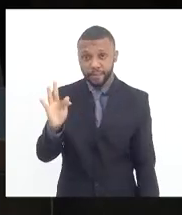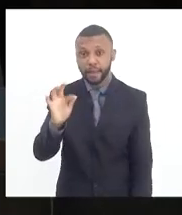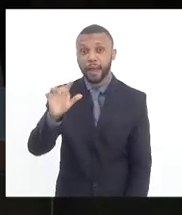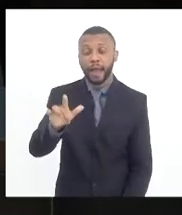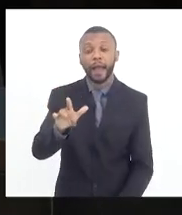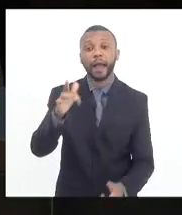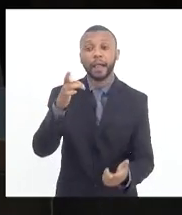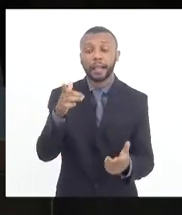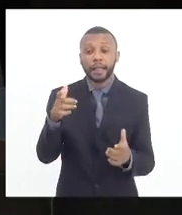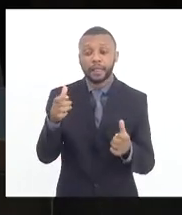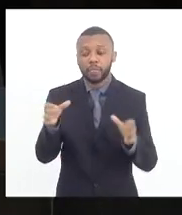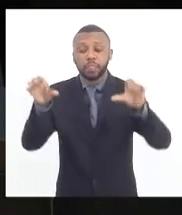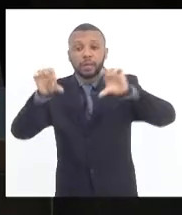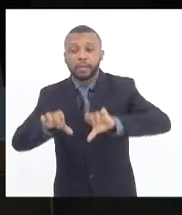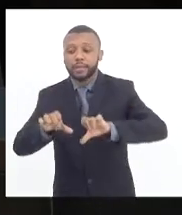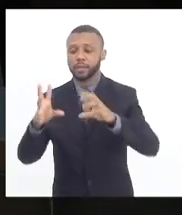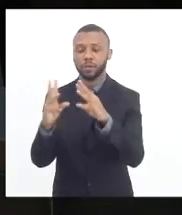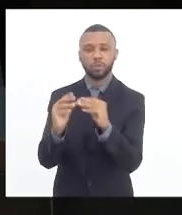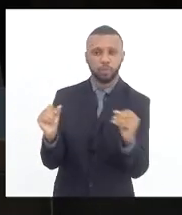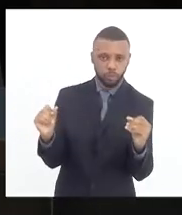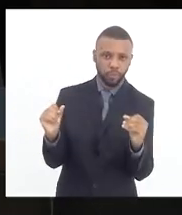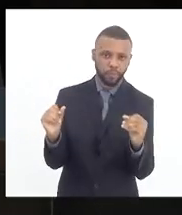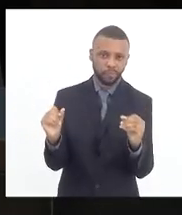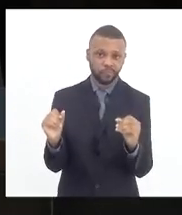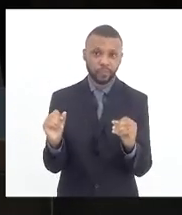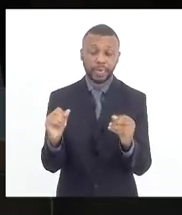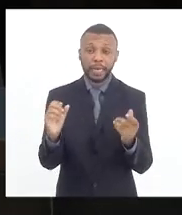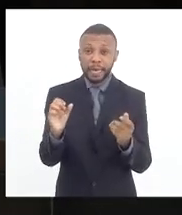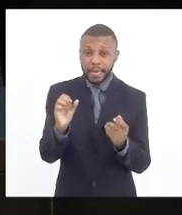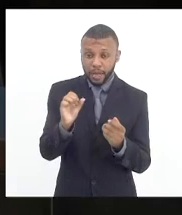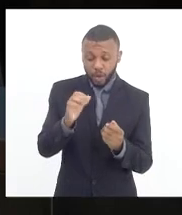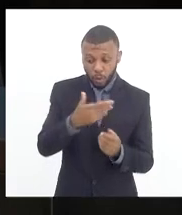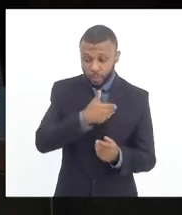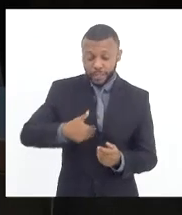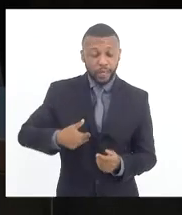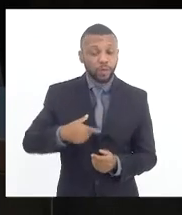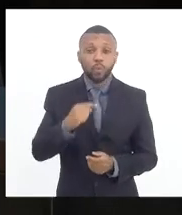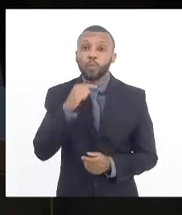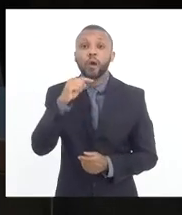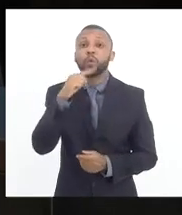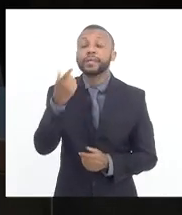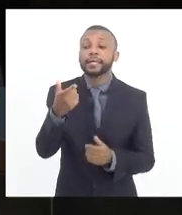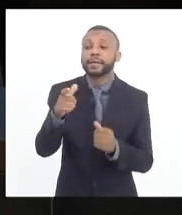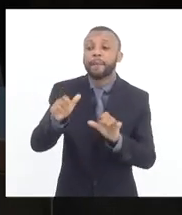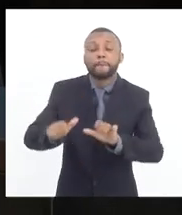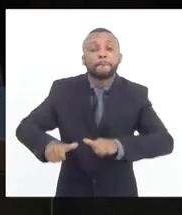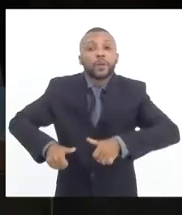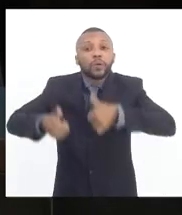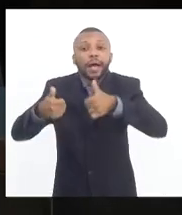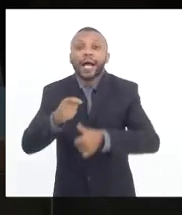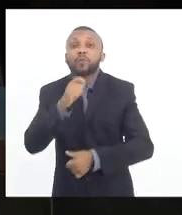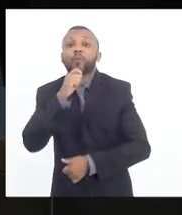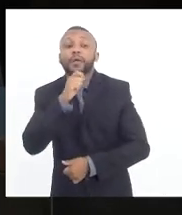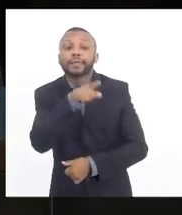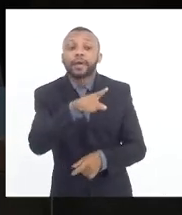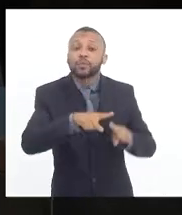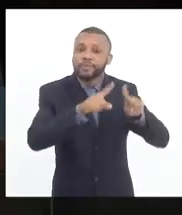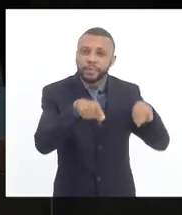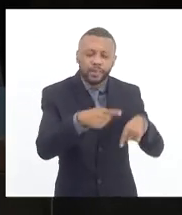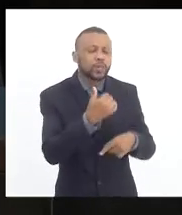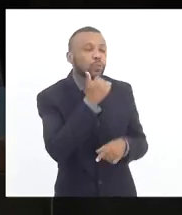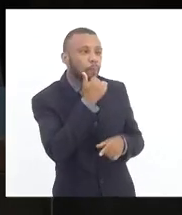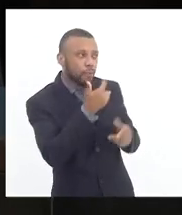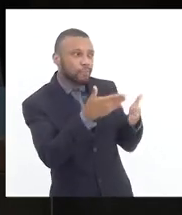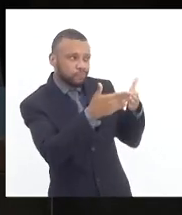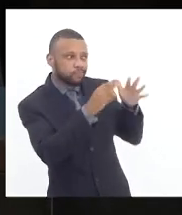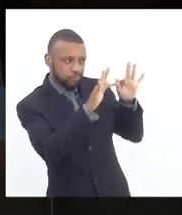vai sair da crise em servidores públicos Porque de fato é é a partir da prestação de serviços que a gente vai conseguir por favor eu